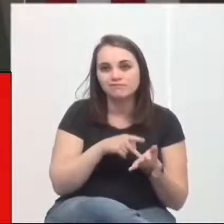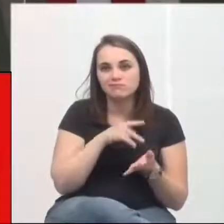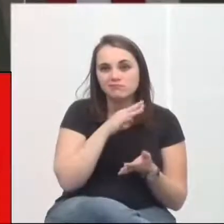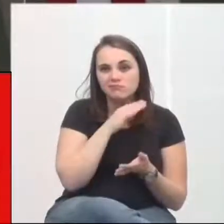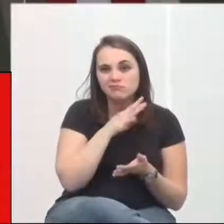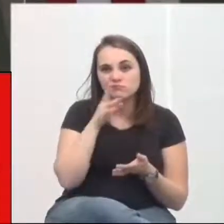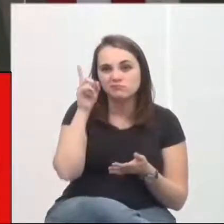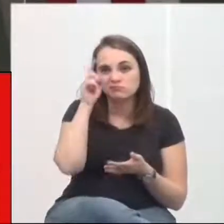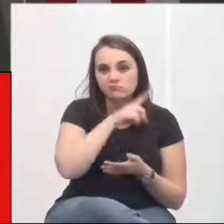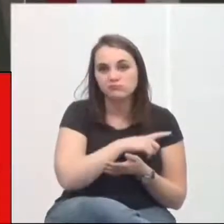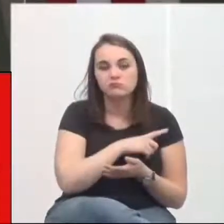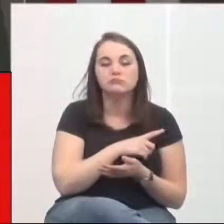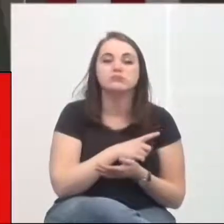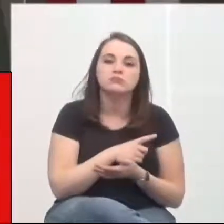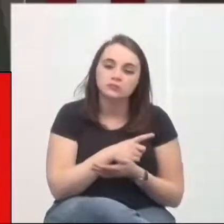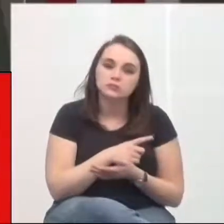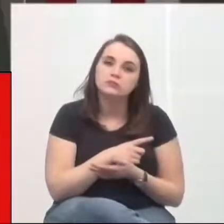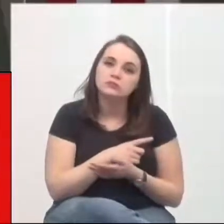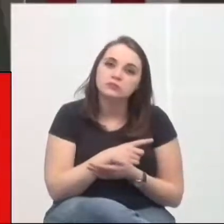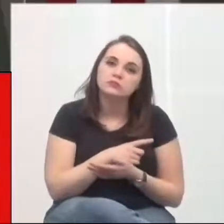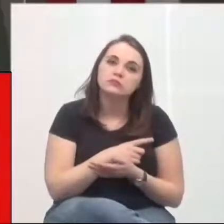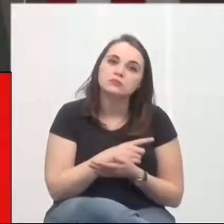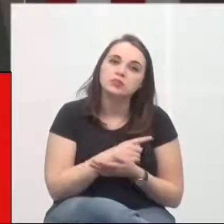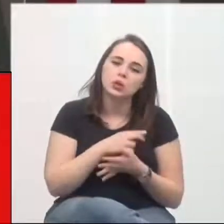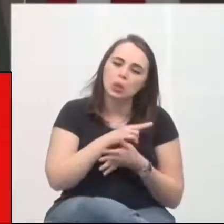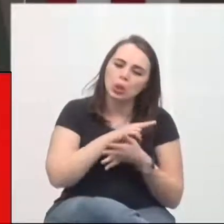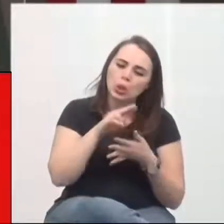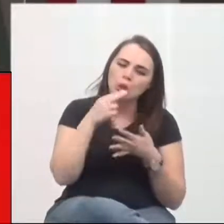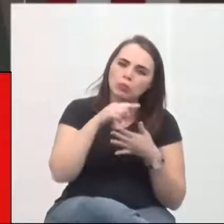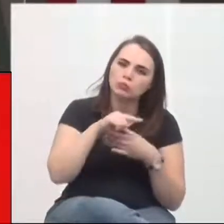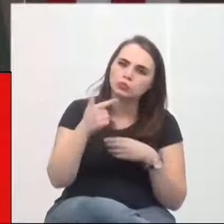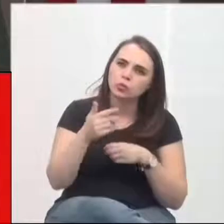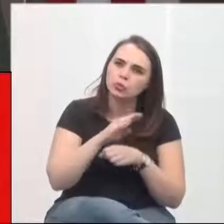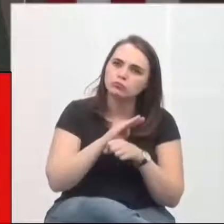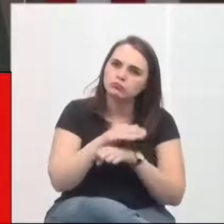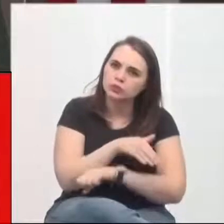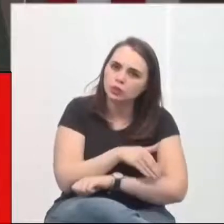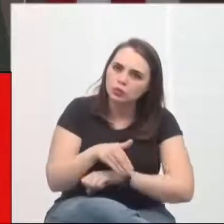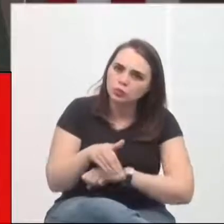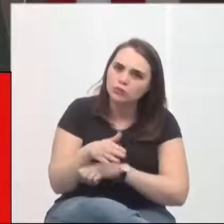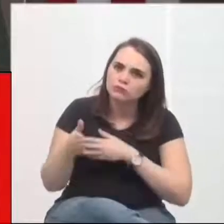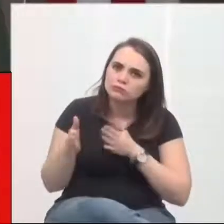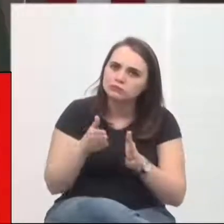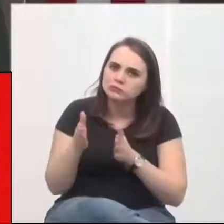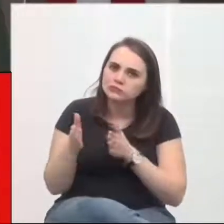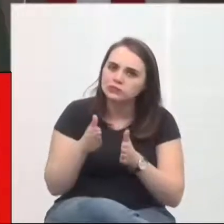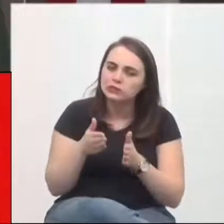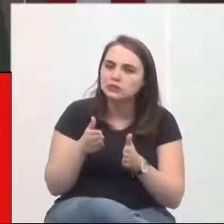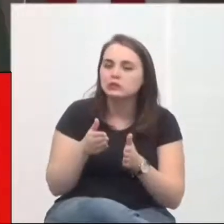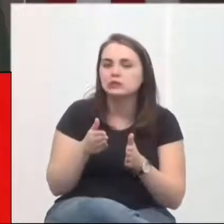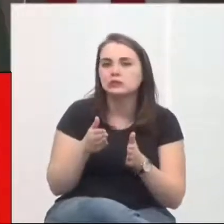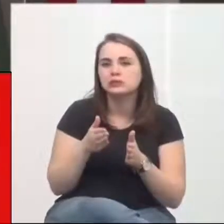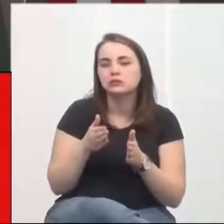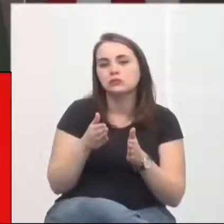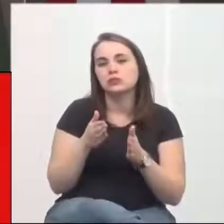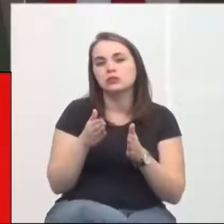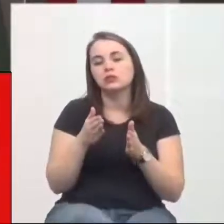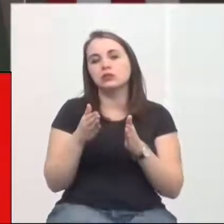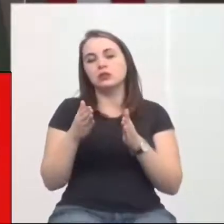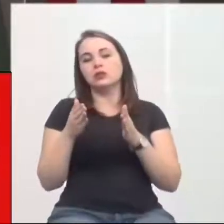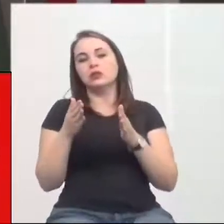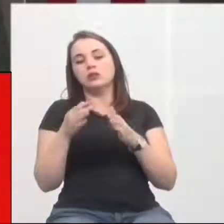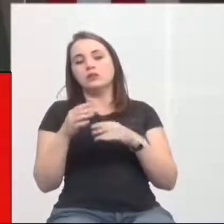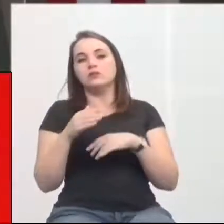difícil. Quanto ela, Domingos Neto, Afonso Pena, todas aquelas ruas que estão dando acesso para destrancar o bairro de São Luís,